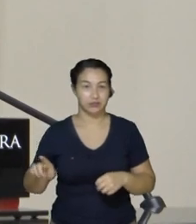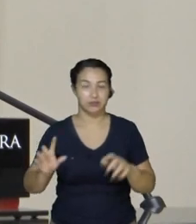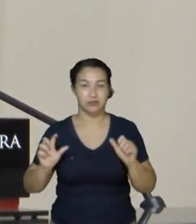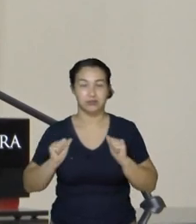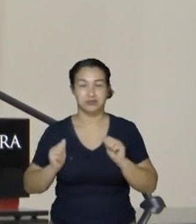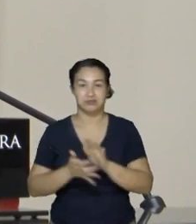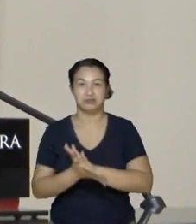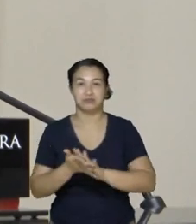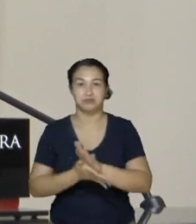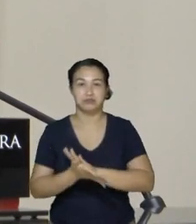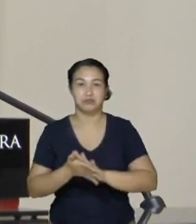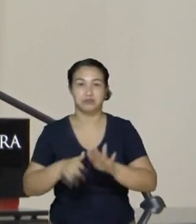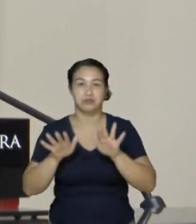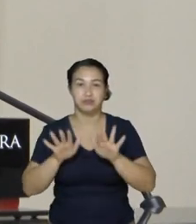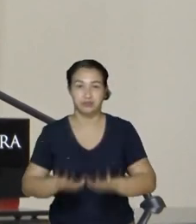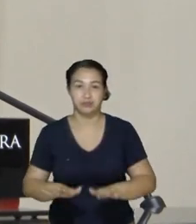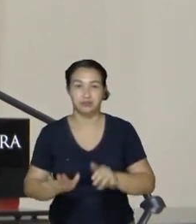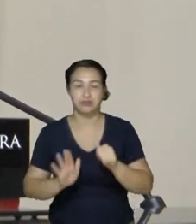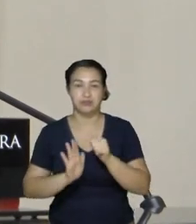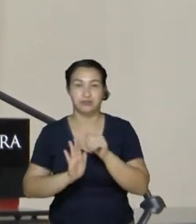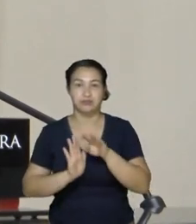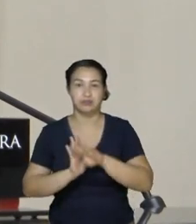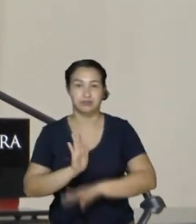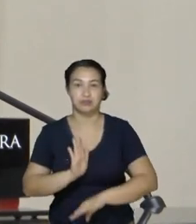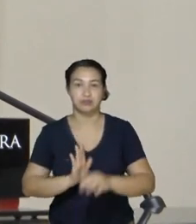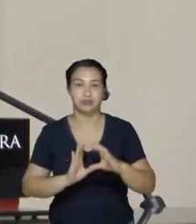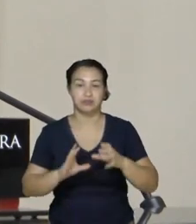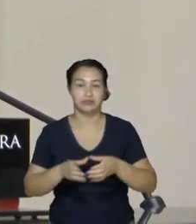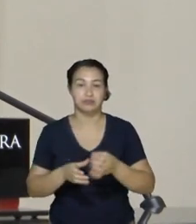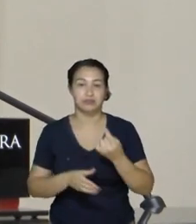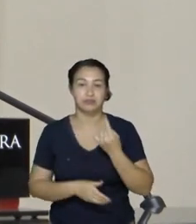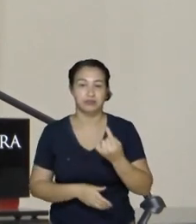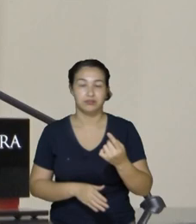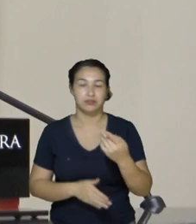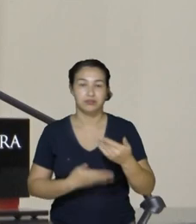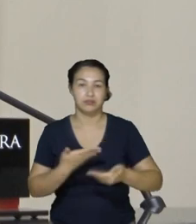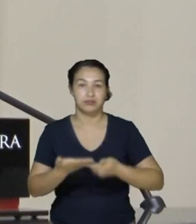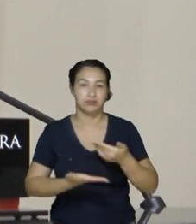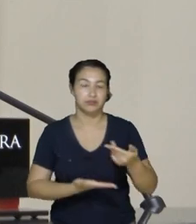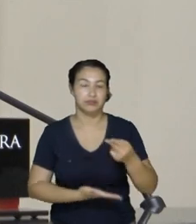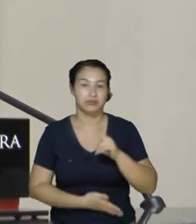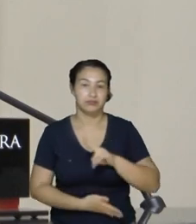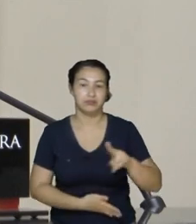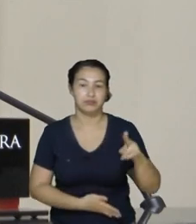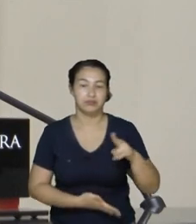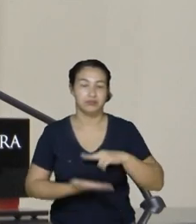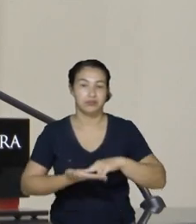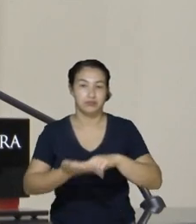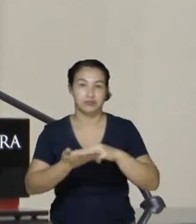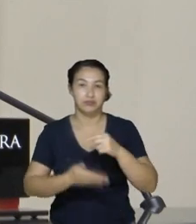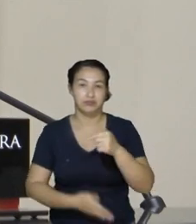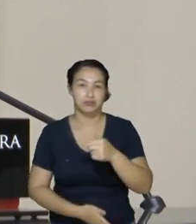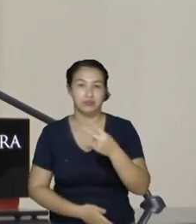Foi mantido o veto em turno único pelo processo nominal encaminhado pela mensagem número